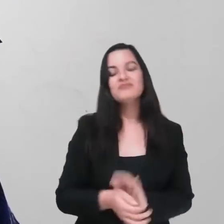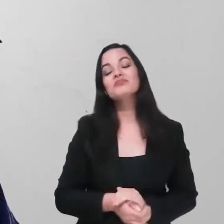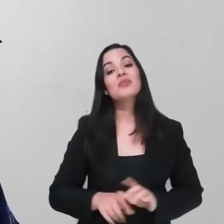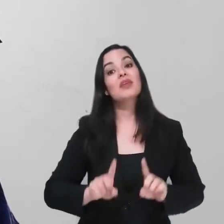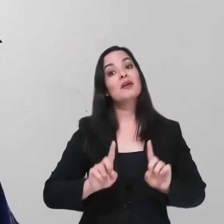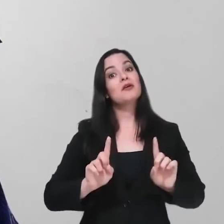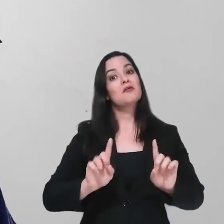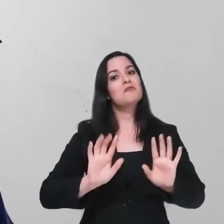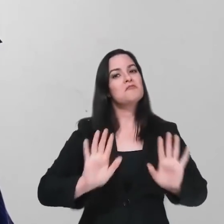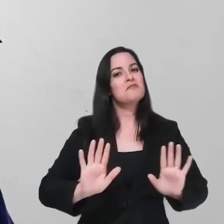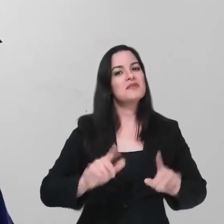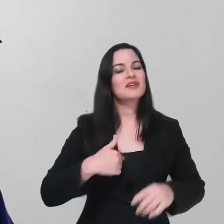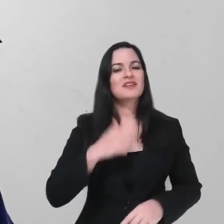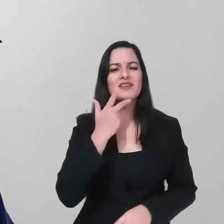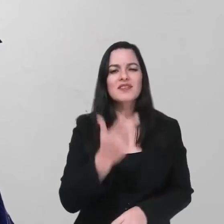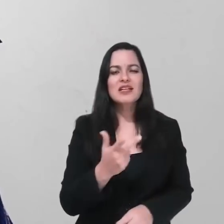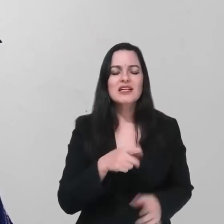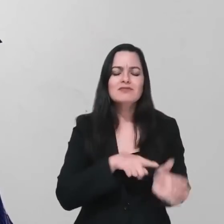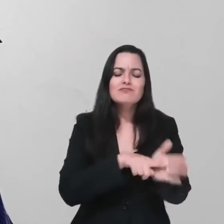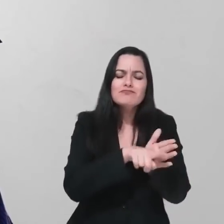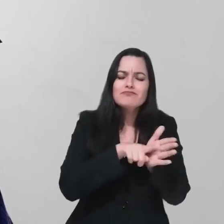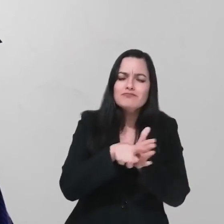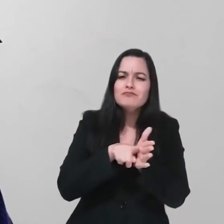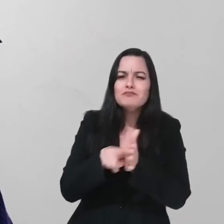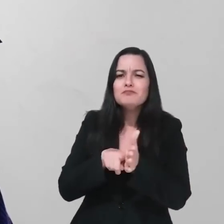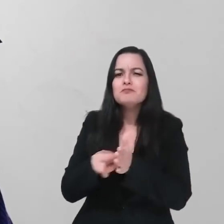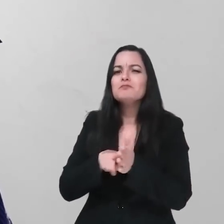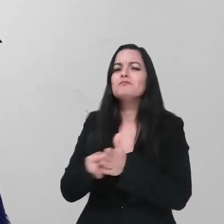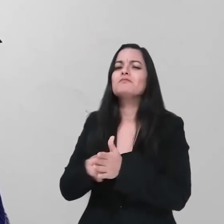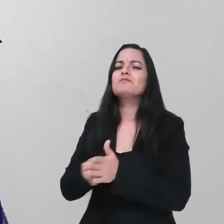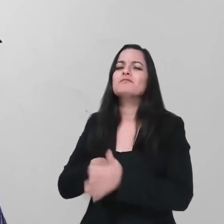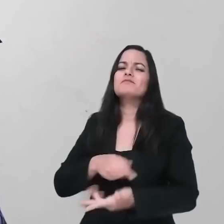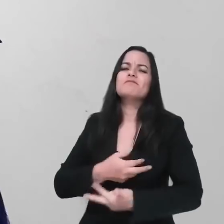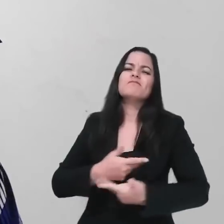existem muitas pesquisas, muitos estudos.